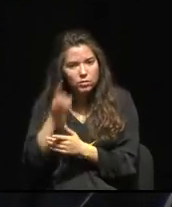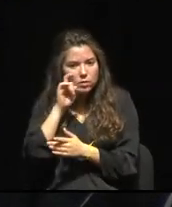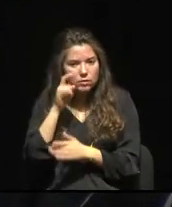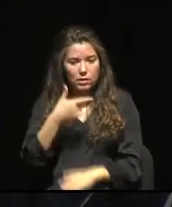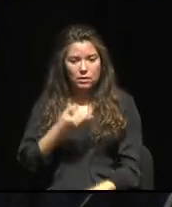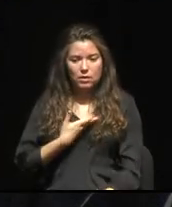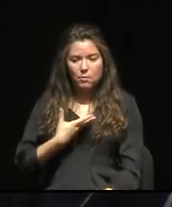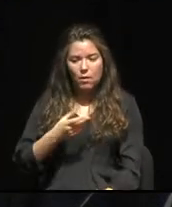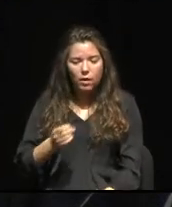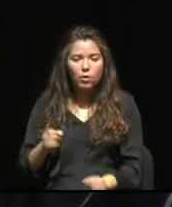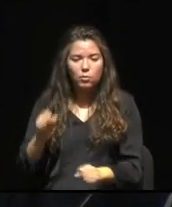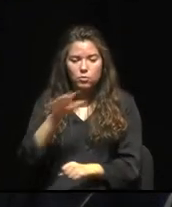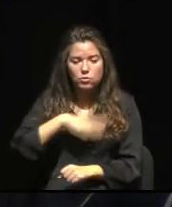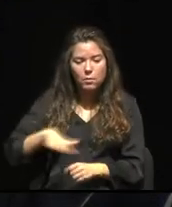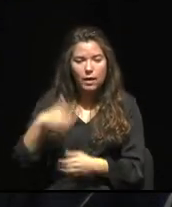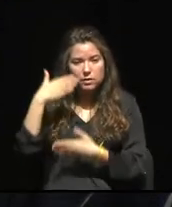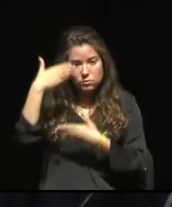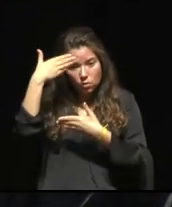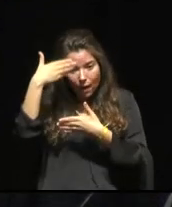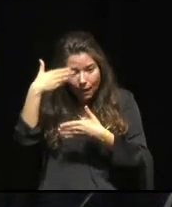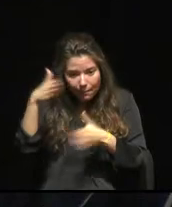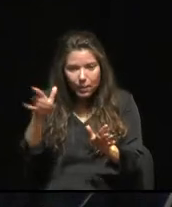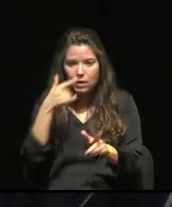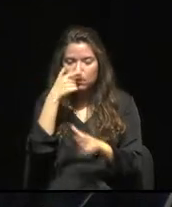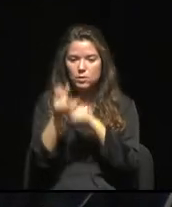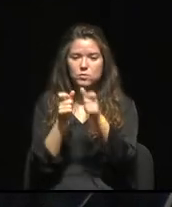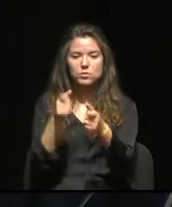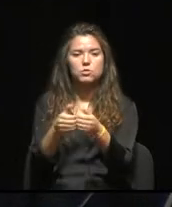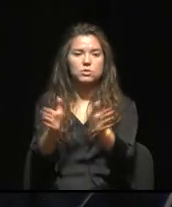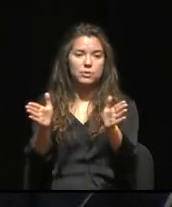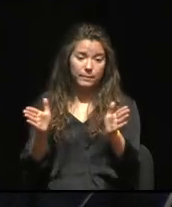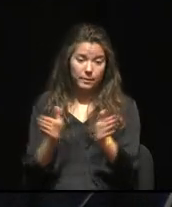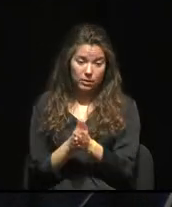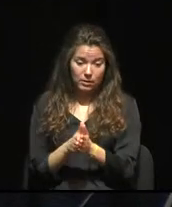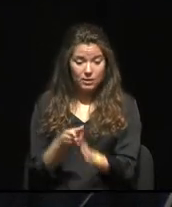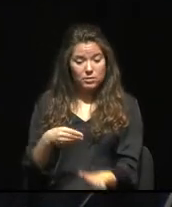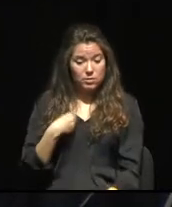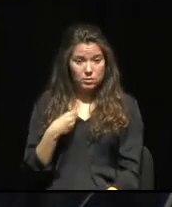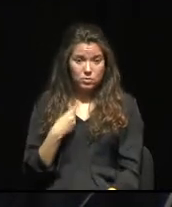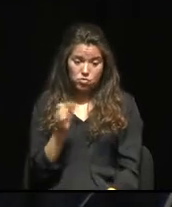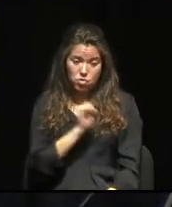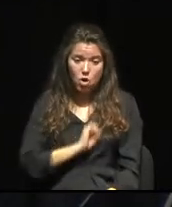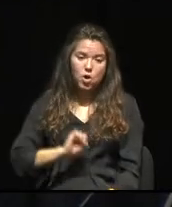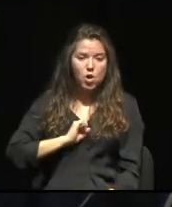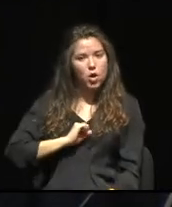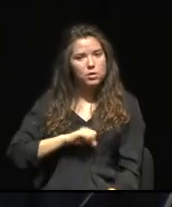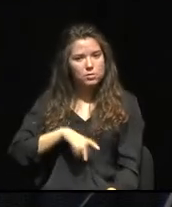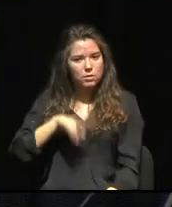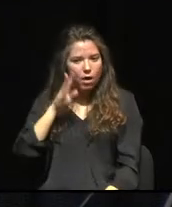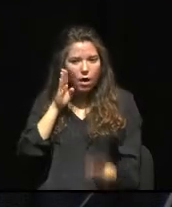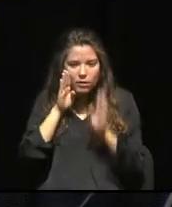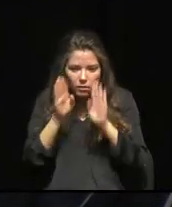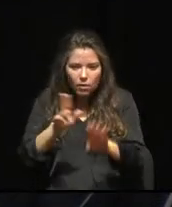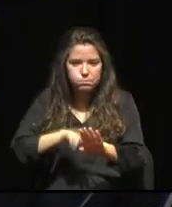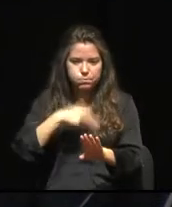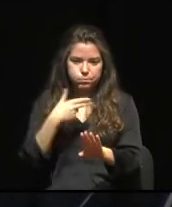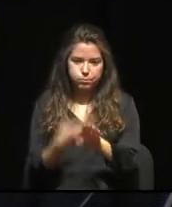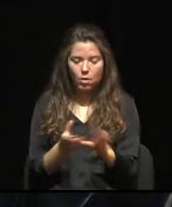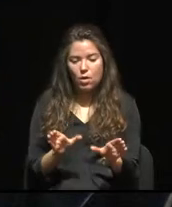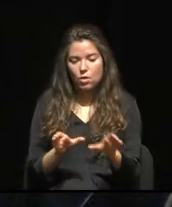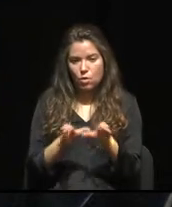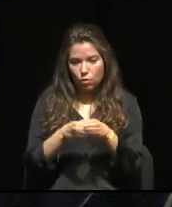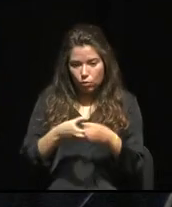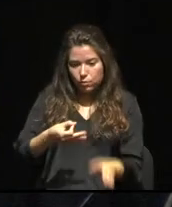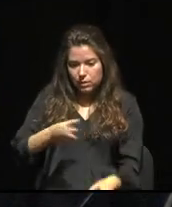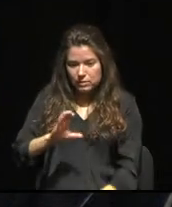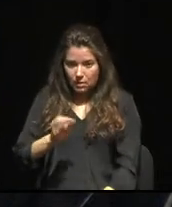aberto a todos os cidadãos estas nossas preocupações exigirão uma atenção redobrada e intervenção enérgica do grupo Municipal